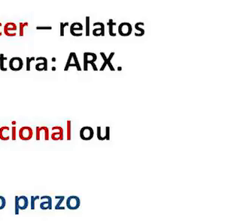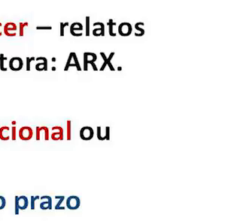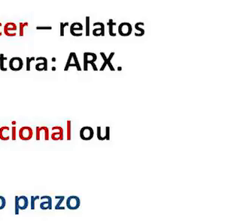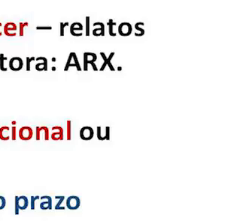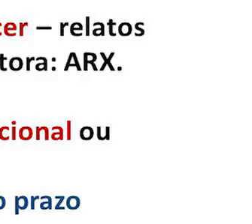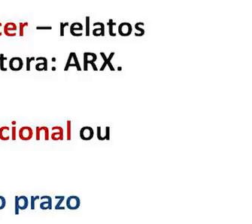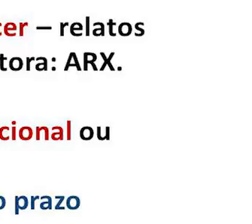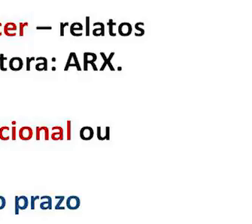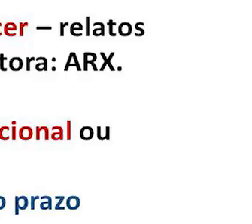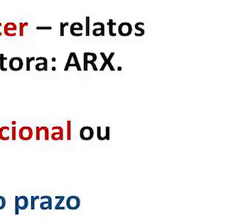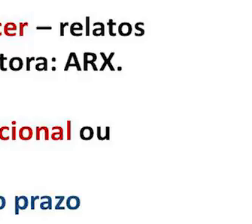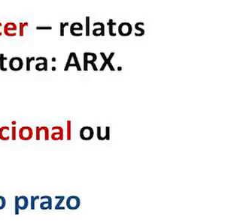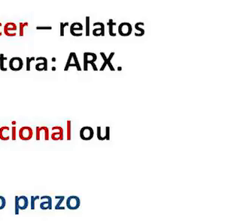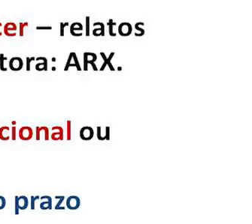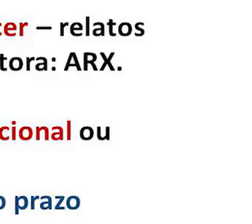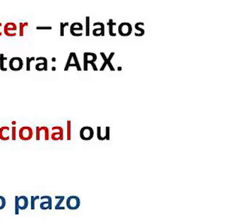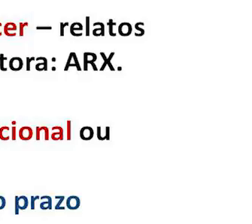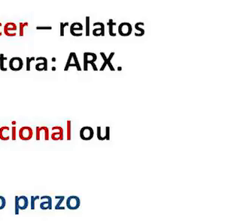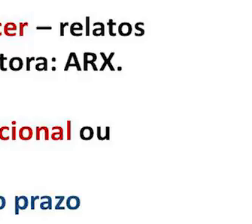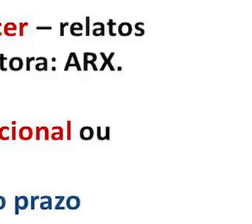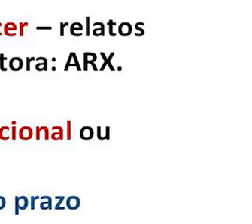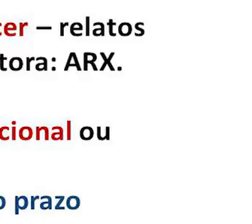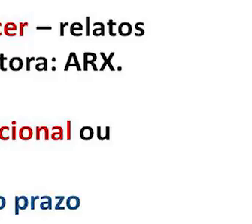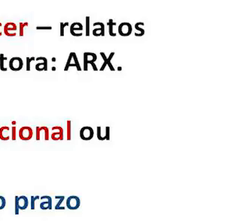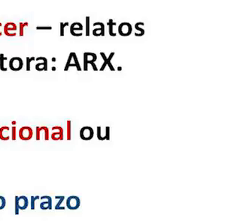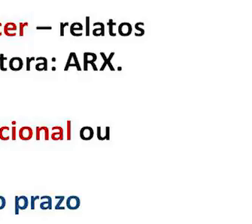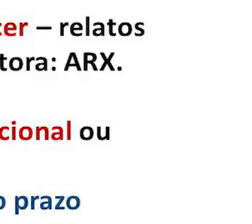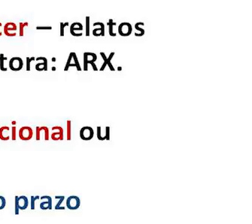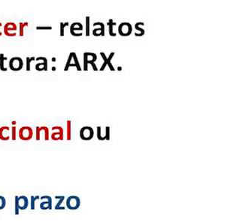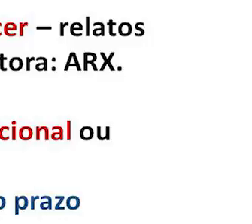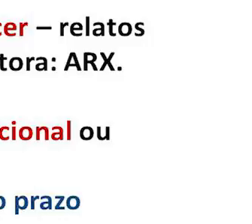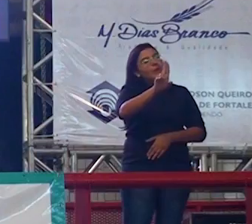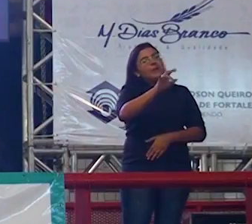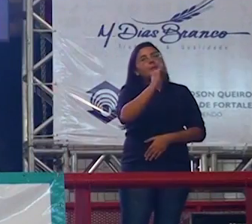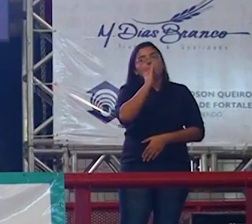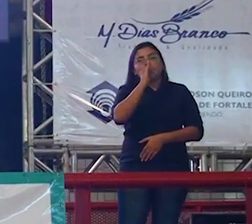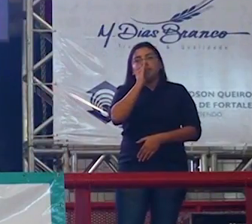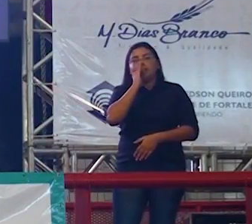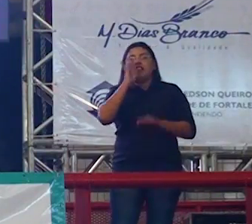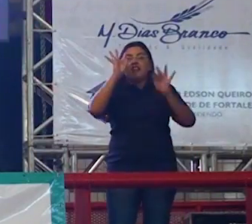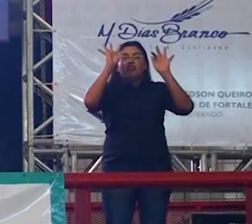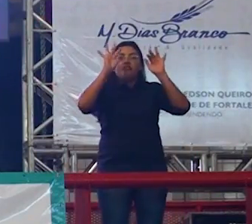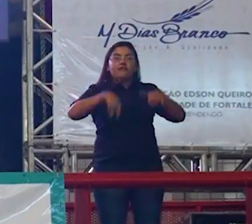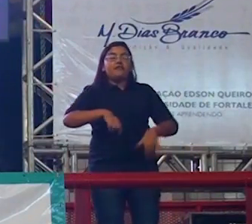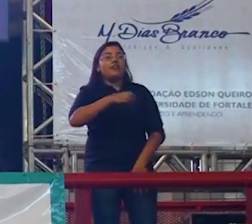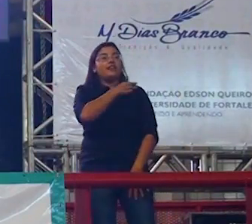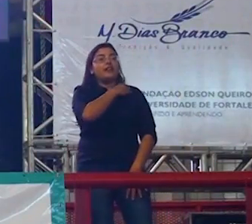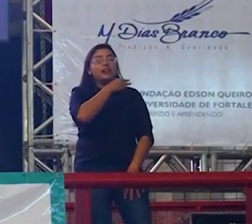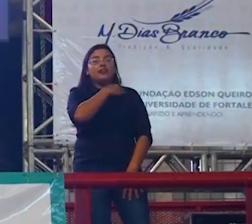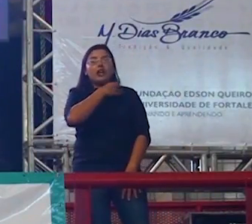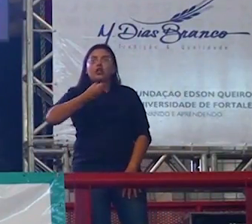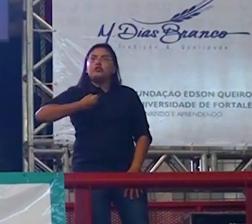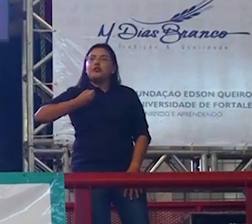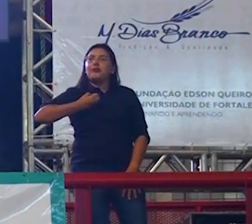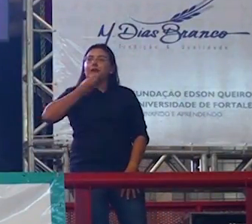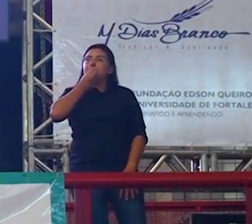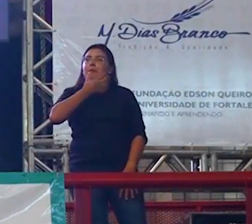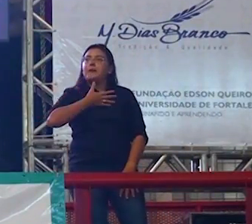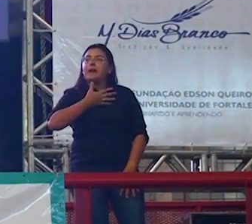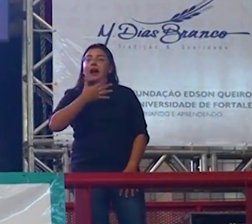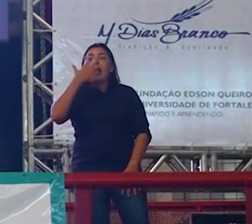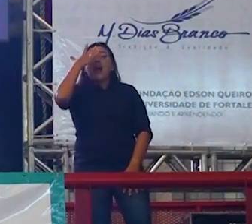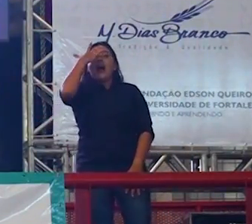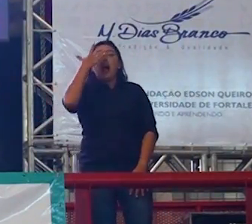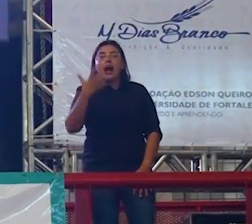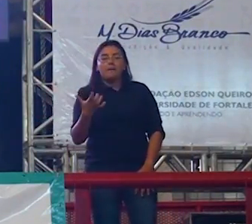24 horas, que muita gente aqui é craque em usar. É aquele pessoal que está terminando o 3º ano hoje, tirou até nota boa, mas